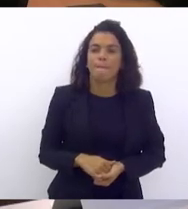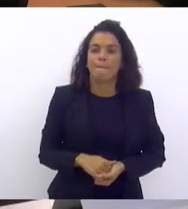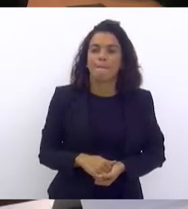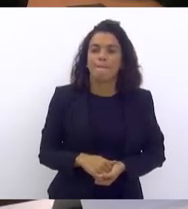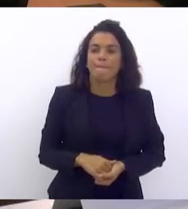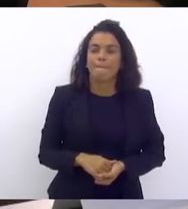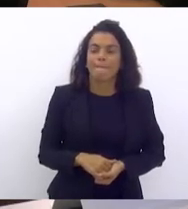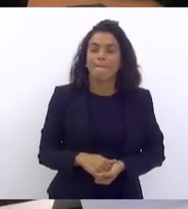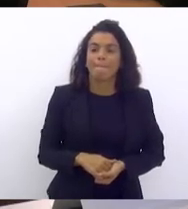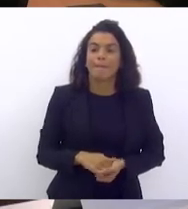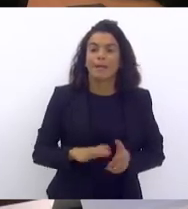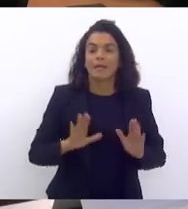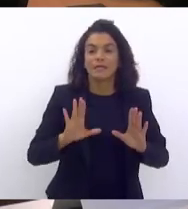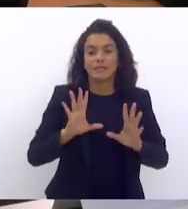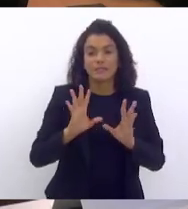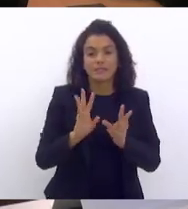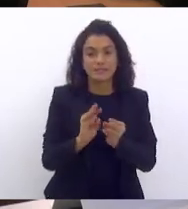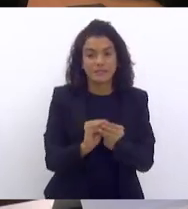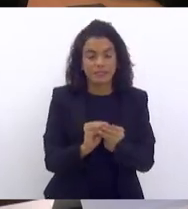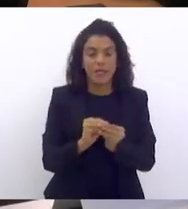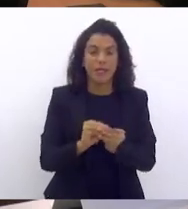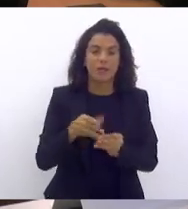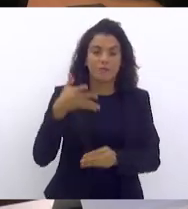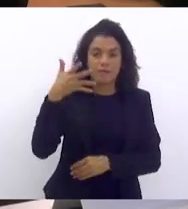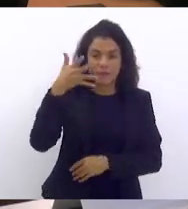E encerro aqui as minhas falas,